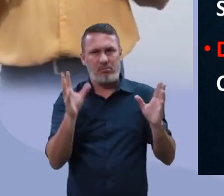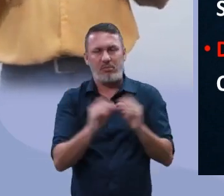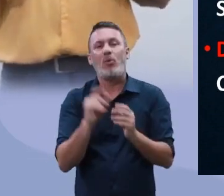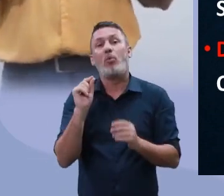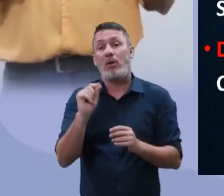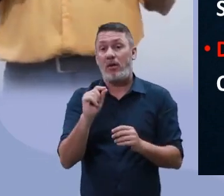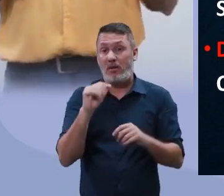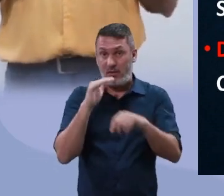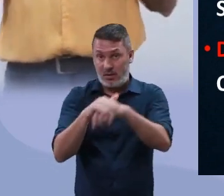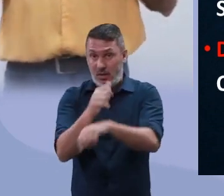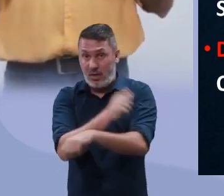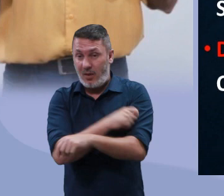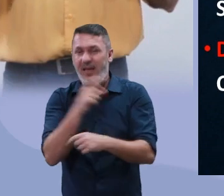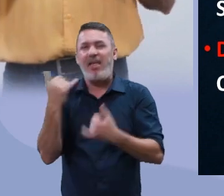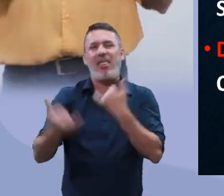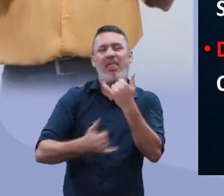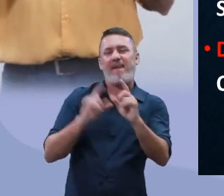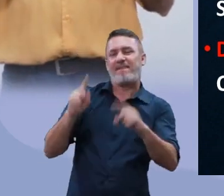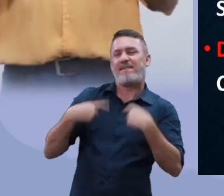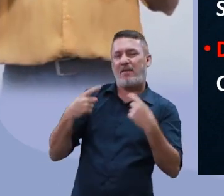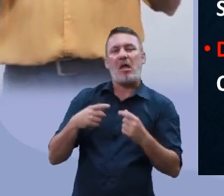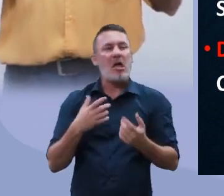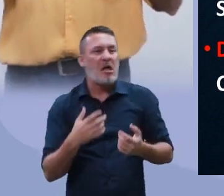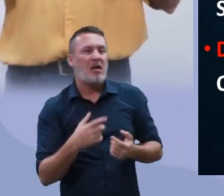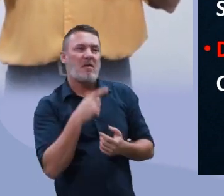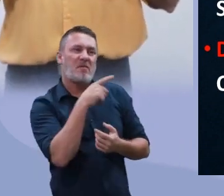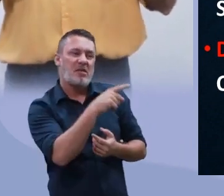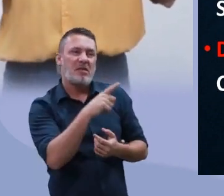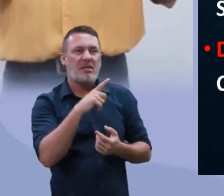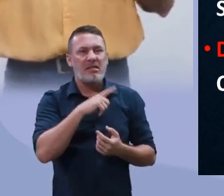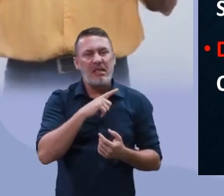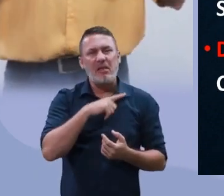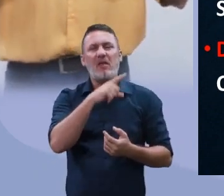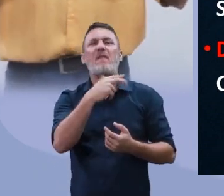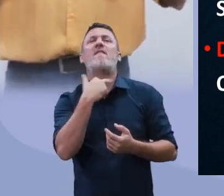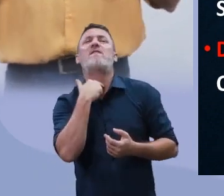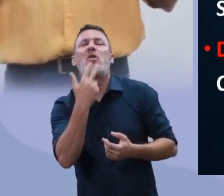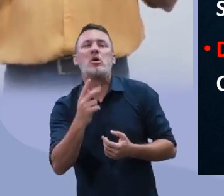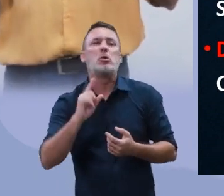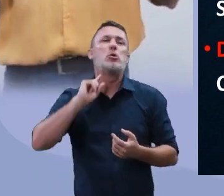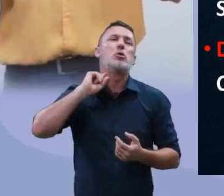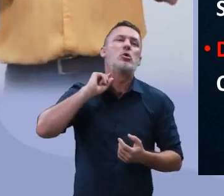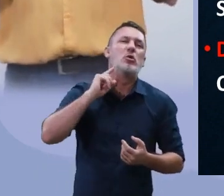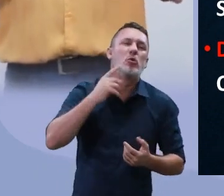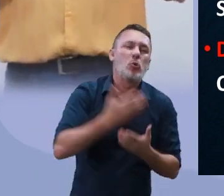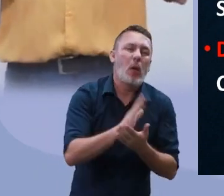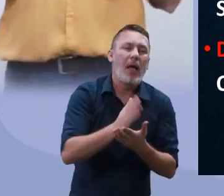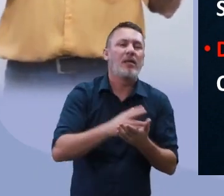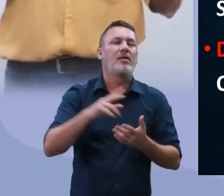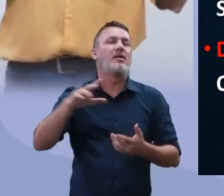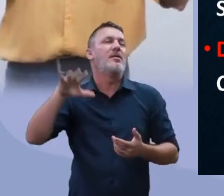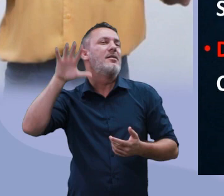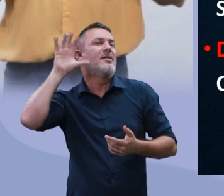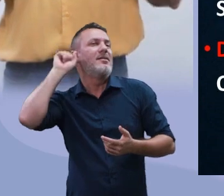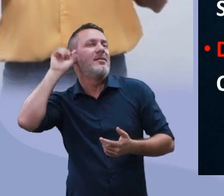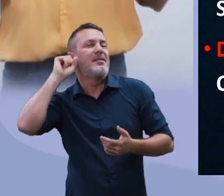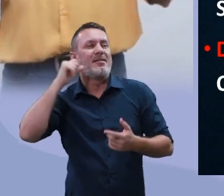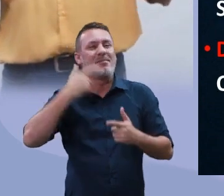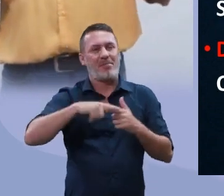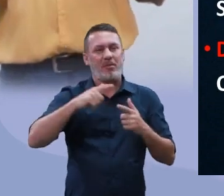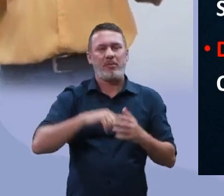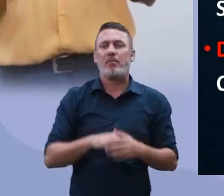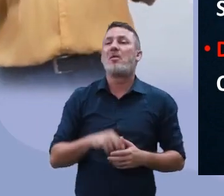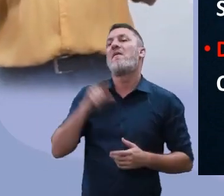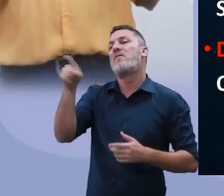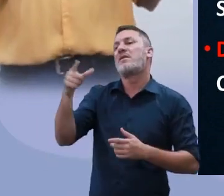aqui agora, né, que foi o seguinte, um alunozinho querendo sacanear a coleguinha falou assim, nossa, a sua voz é muito enjoada, é uma poluição sonora. Aí a